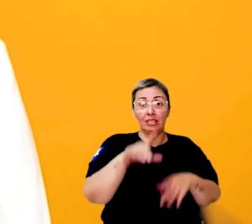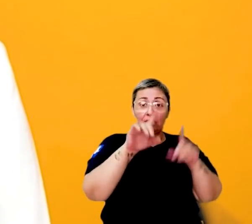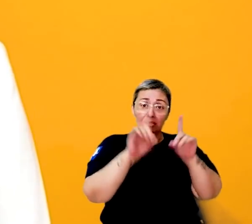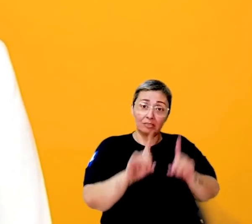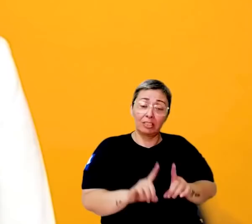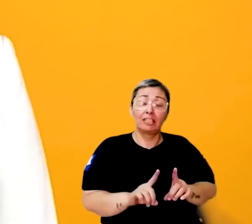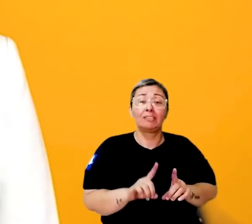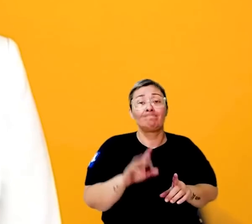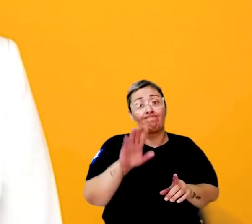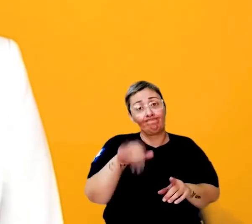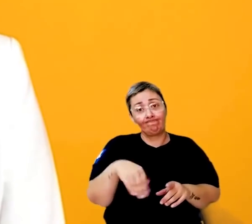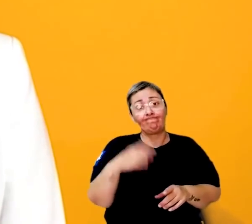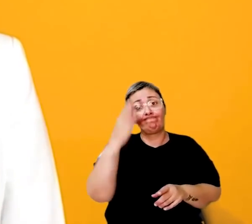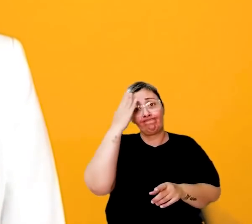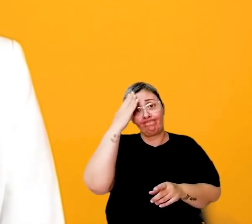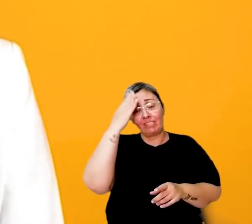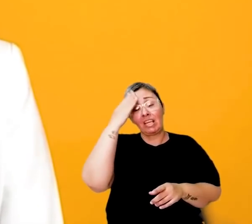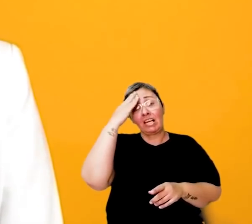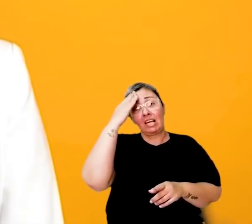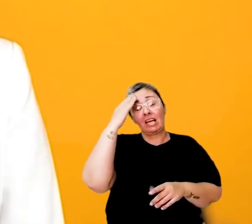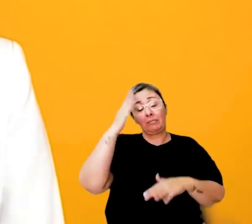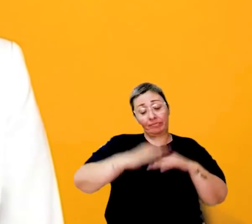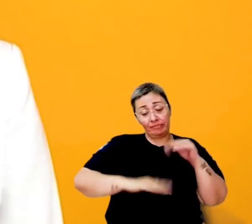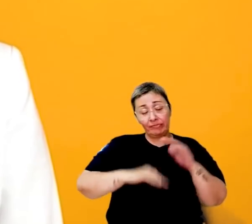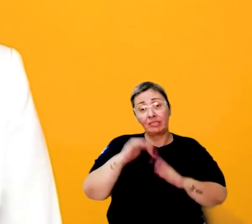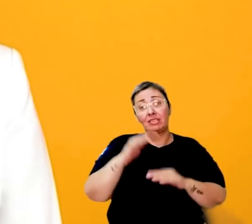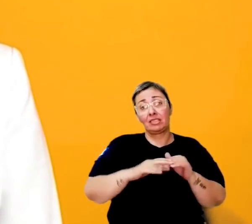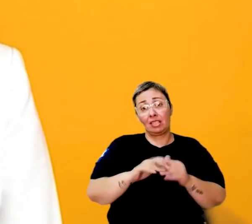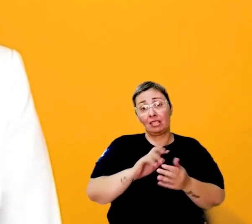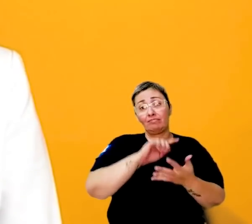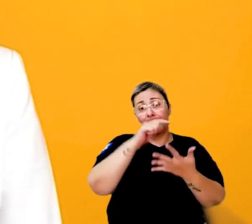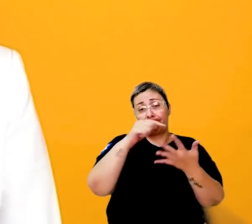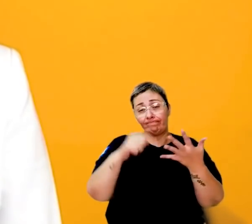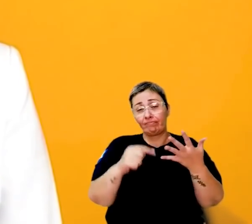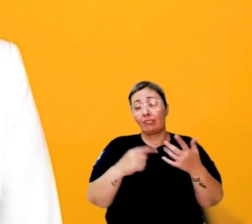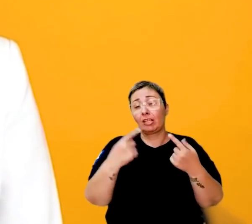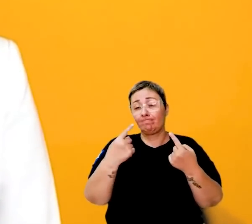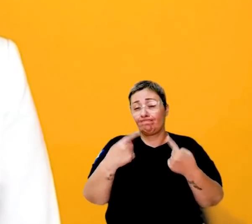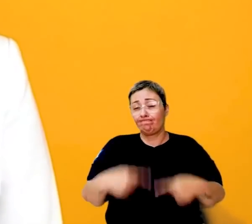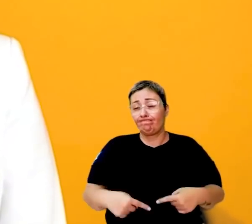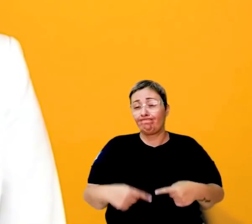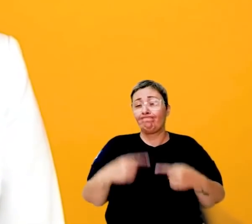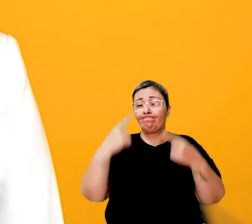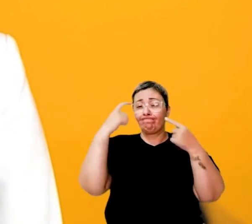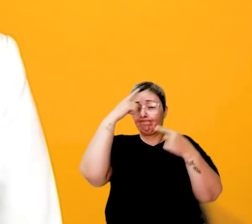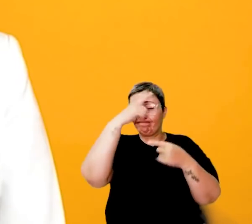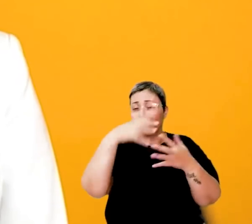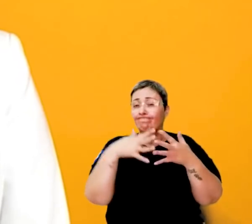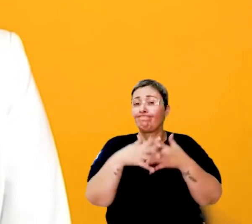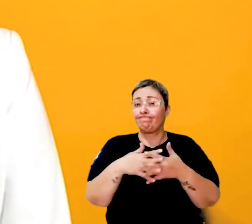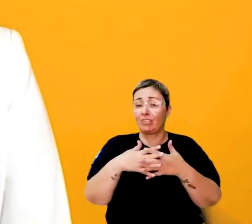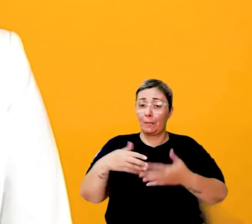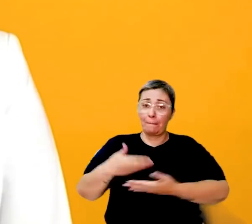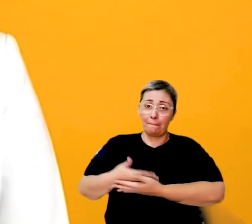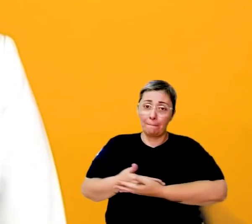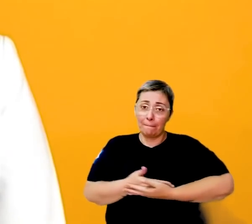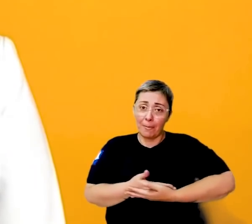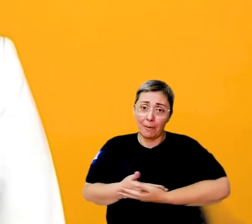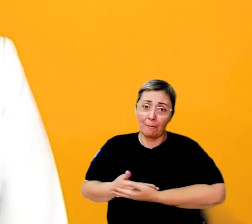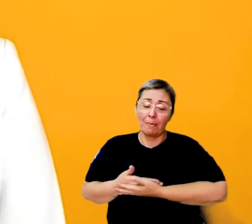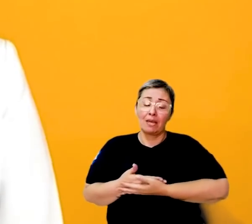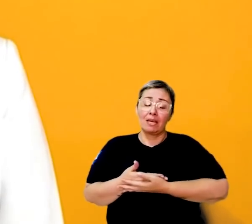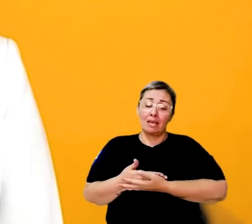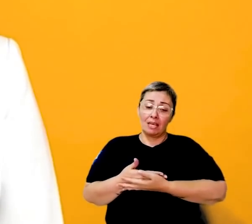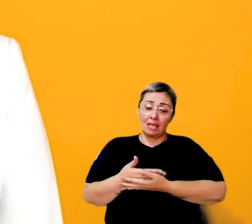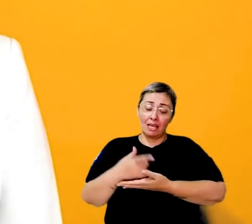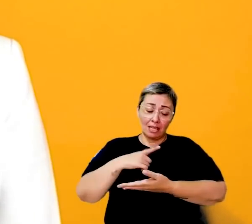nós sabemos que muitas dessas atividades é um desafio. Um bebê, quando nasce, ele